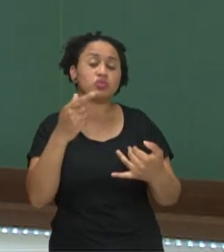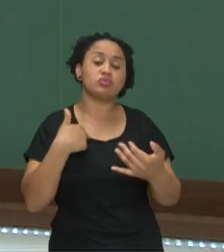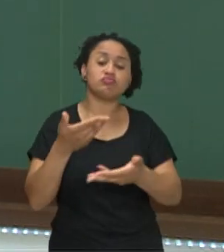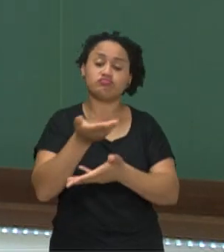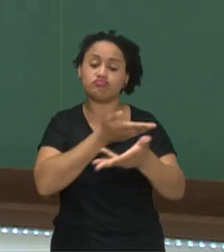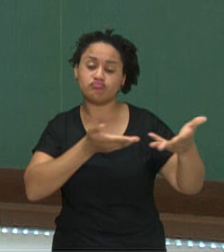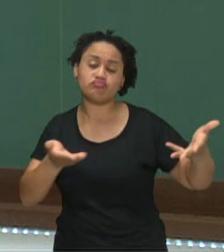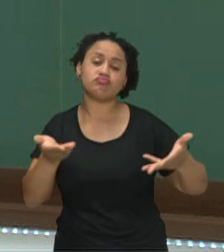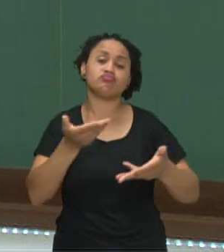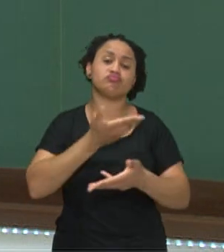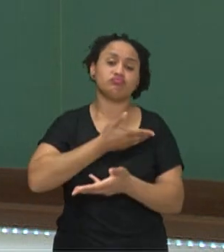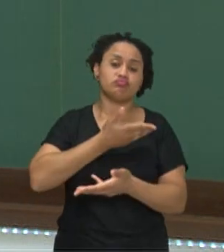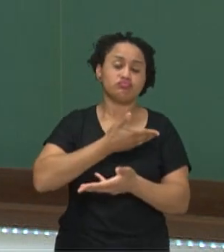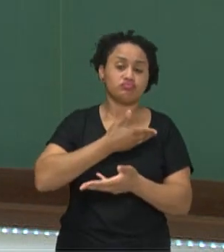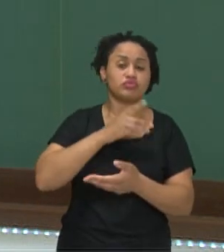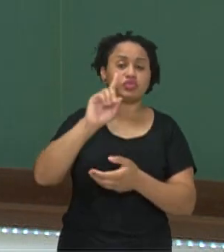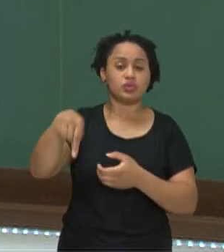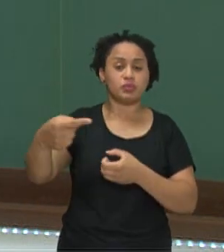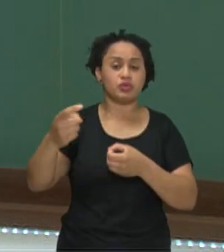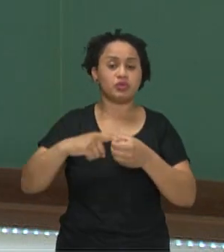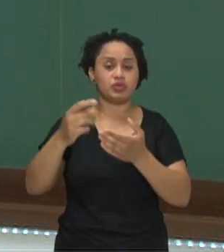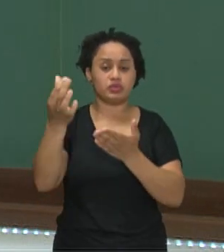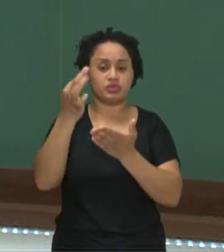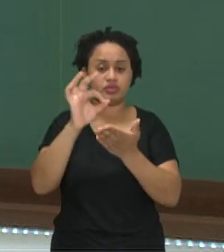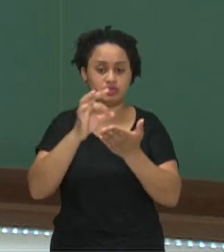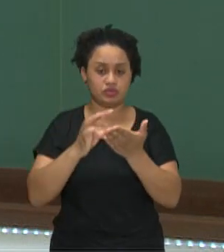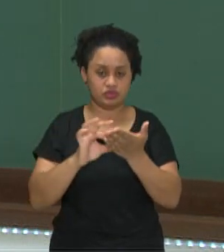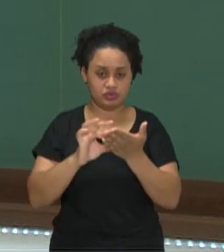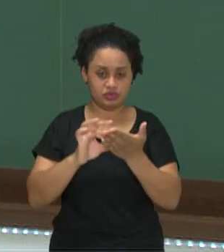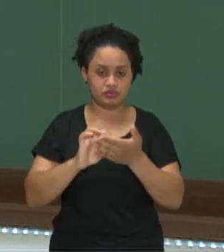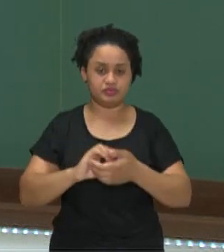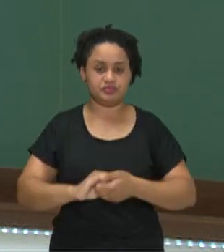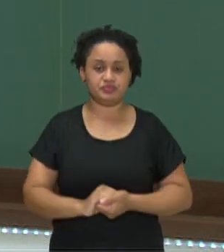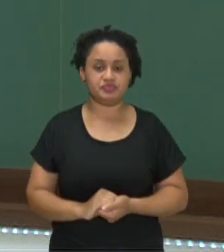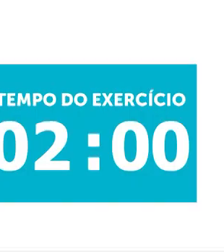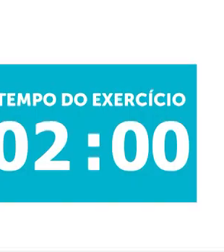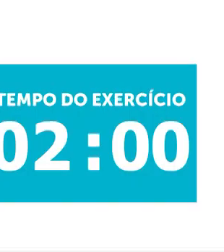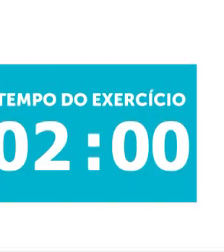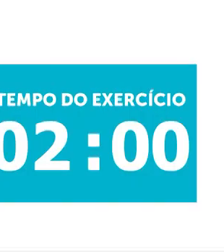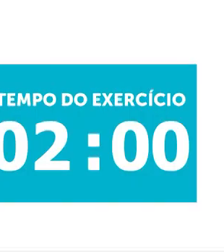Troque ideia com teus colegas e a gente volta fazendo a correção juntos.